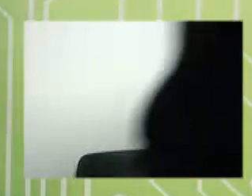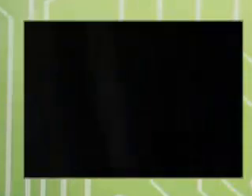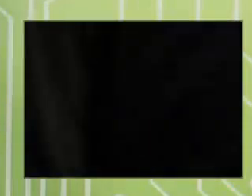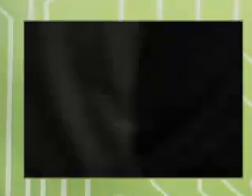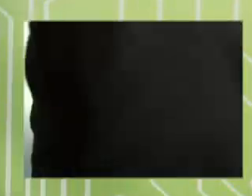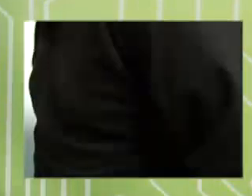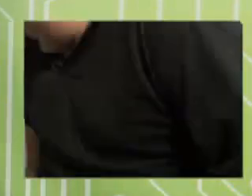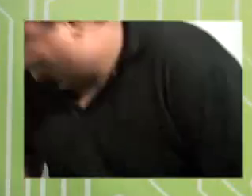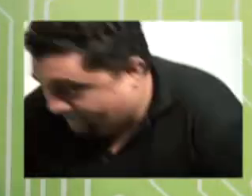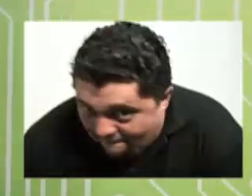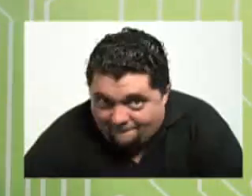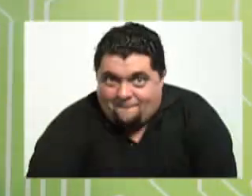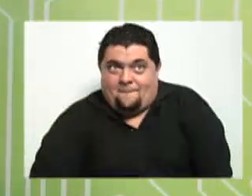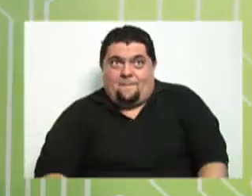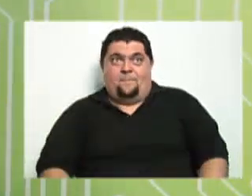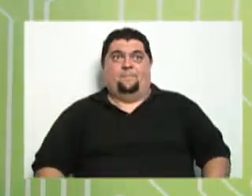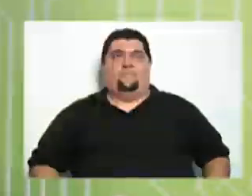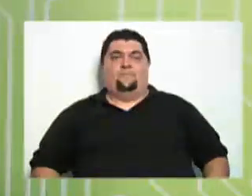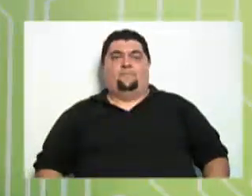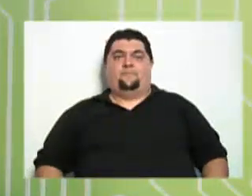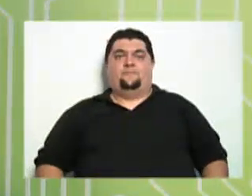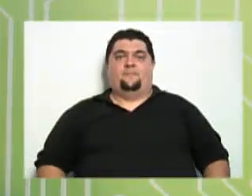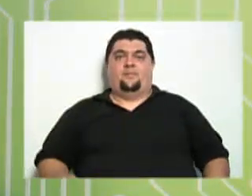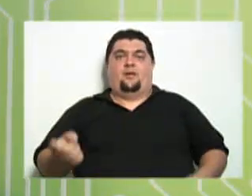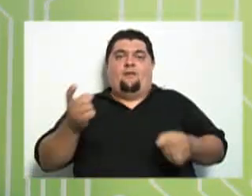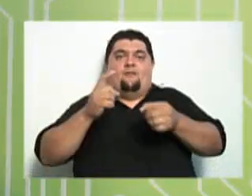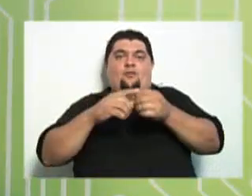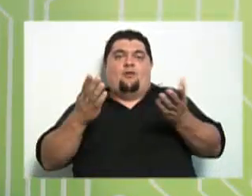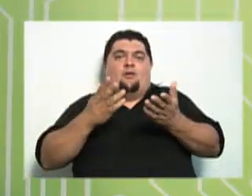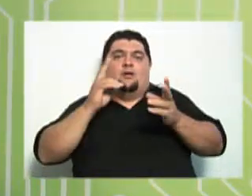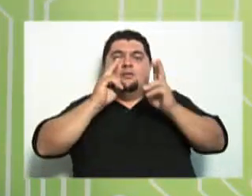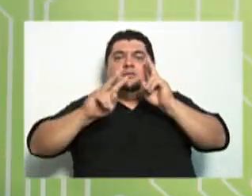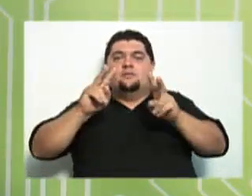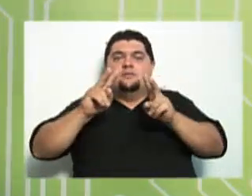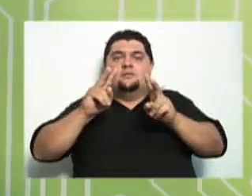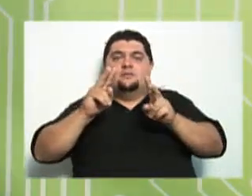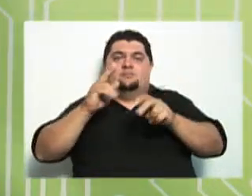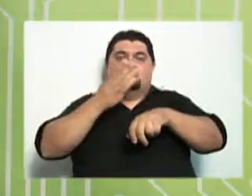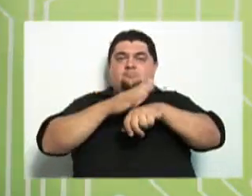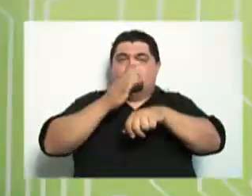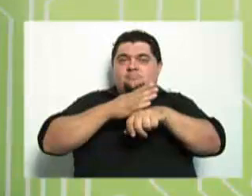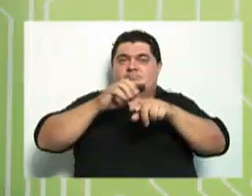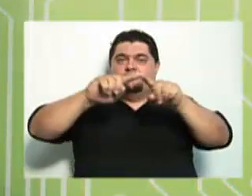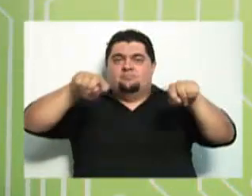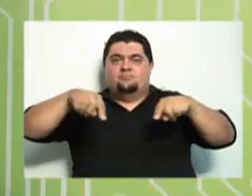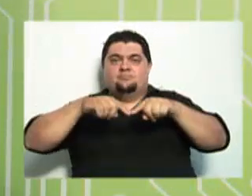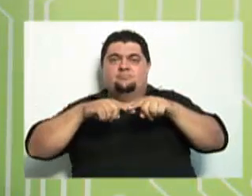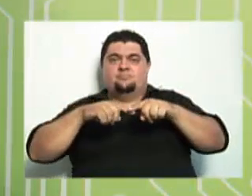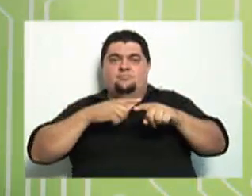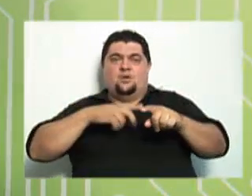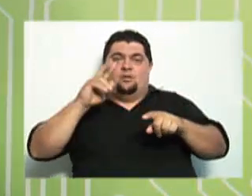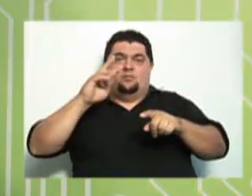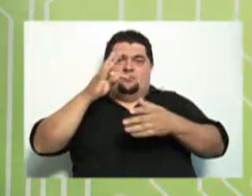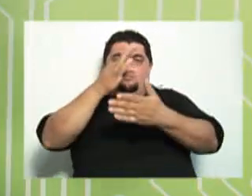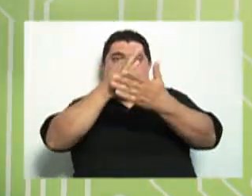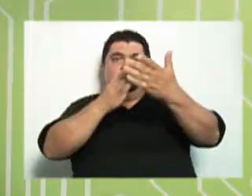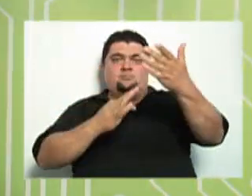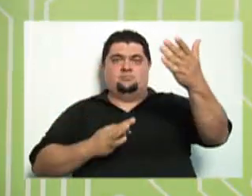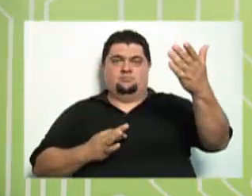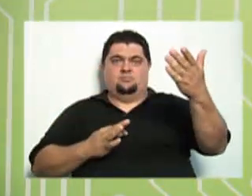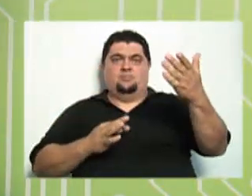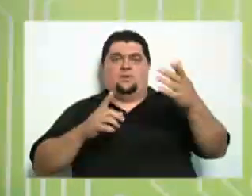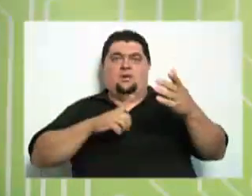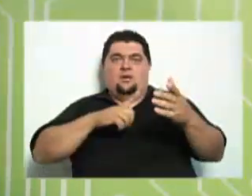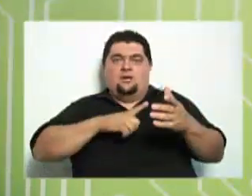Retornamos agora para a nossa correção da atividade de sala. Na atividade de hoje, nós tivemos um texto e, a partir desse